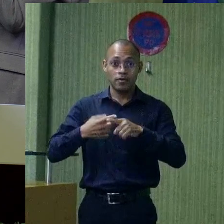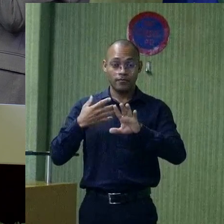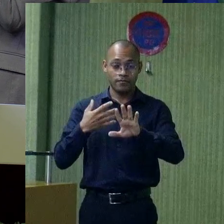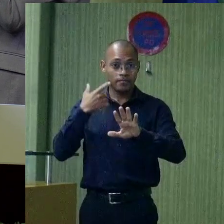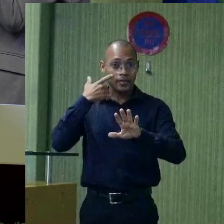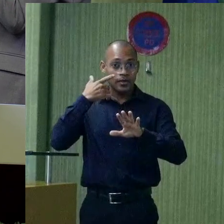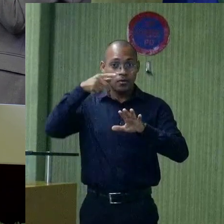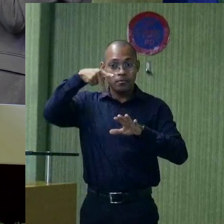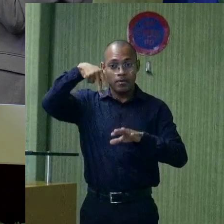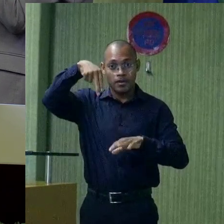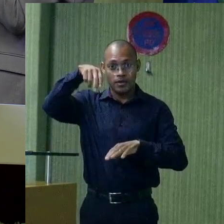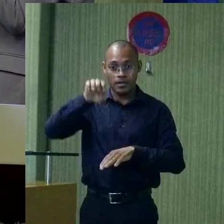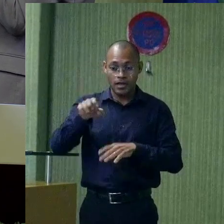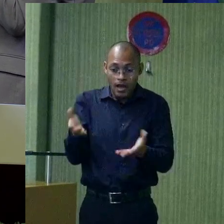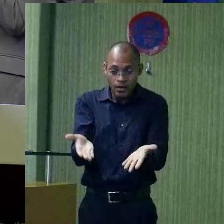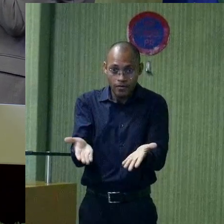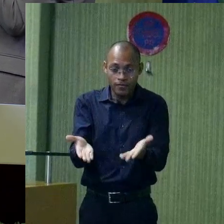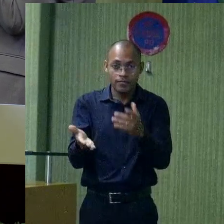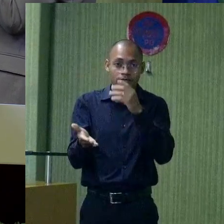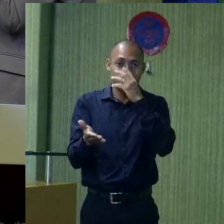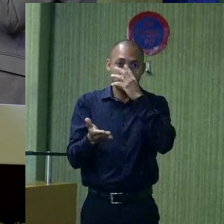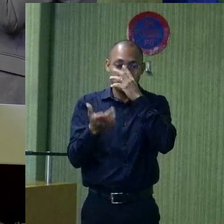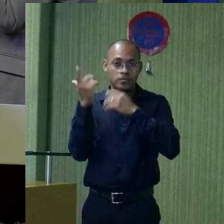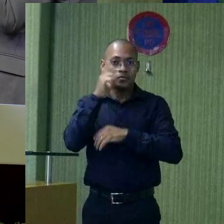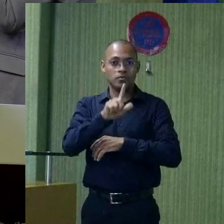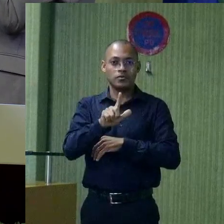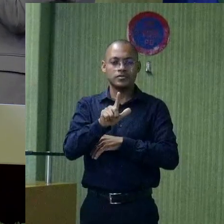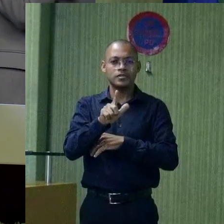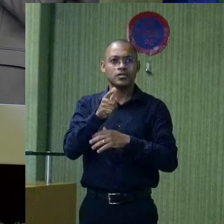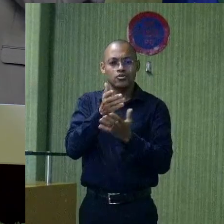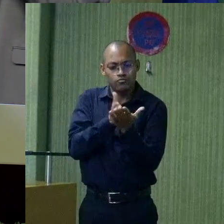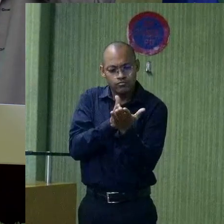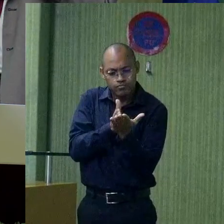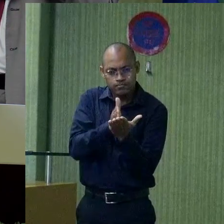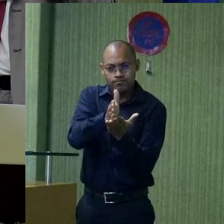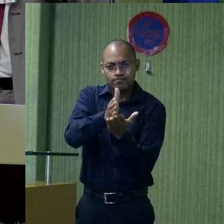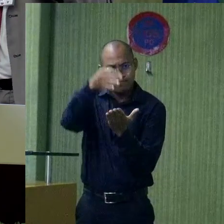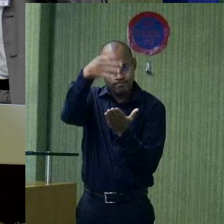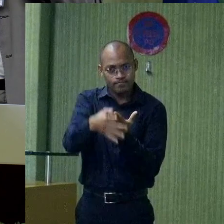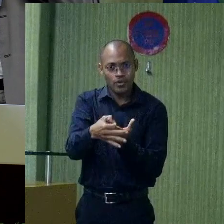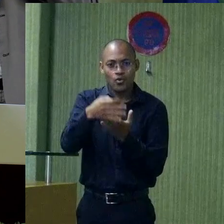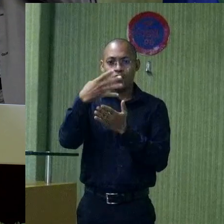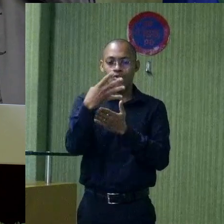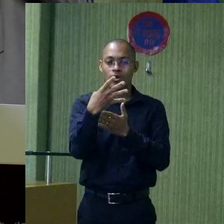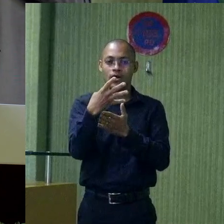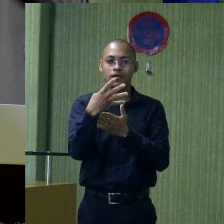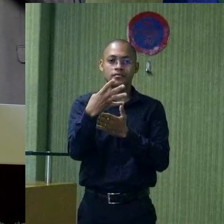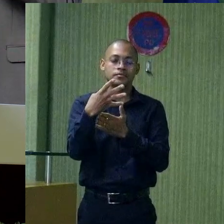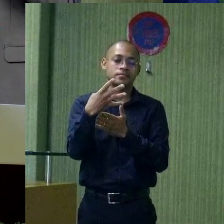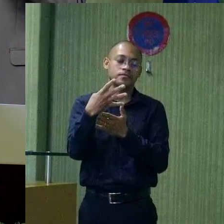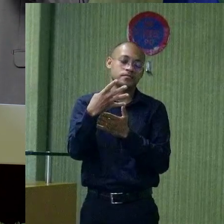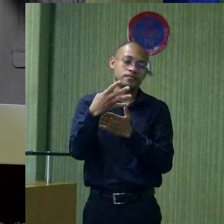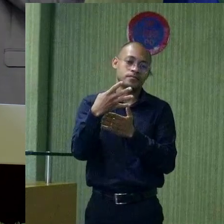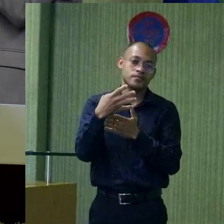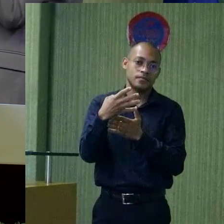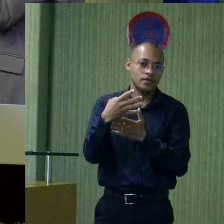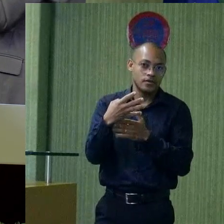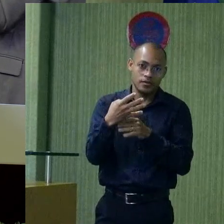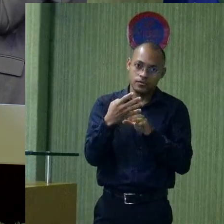pne atual Ele só conseguiu cumprir parcialmente quatro das metas estratégicas tá